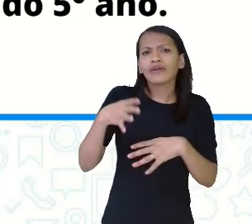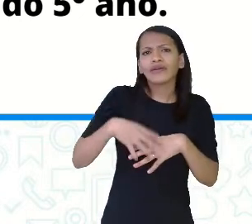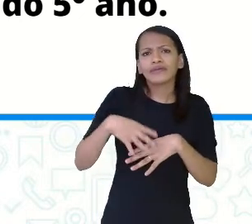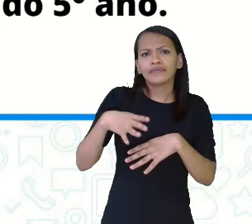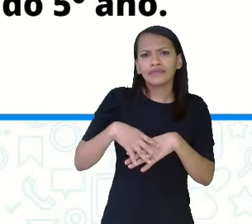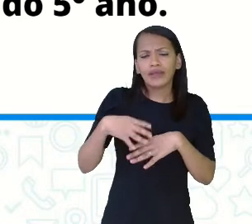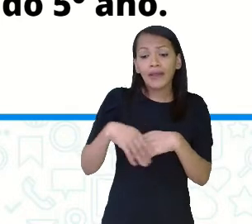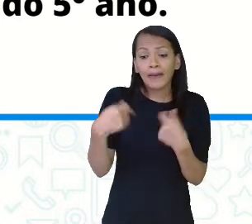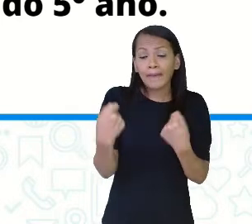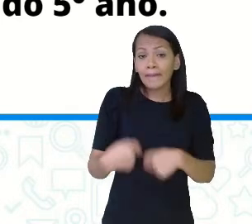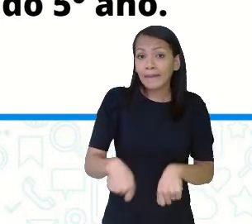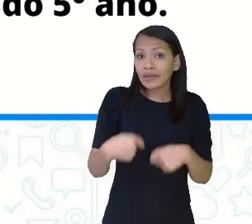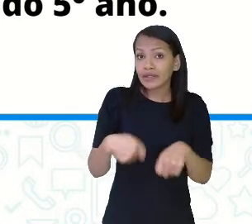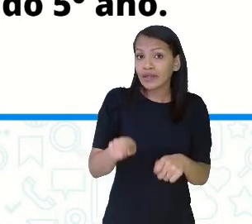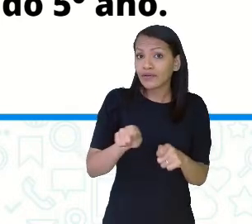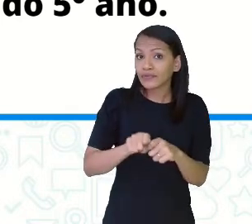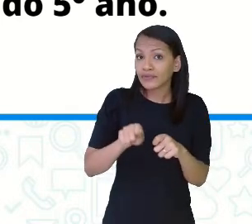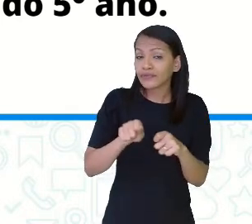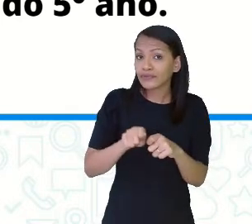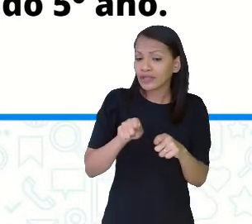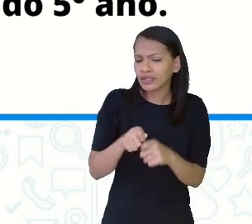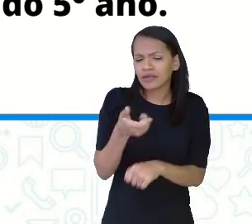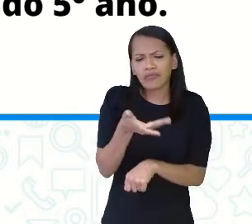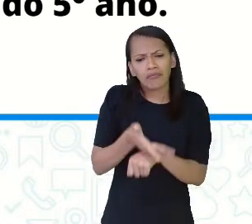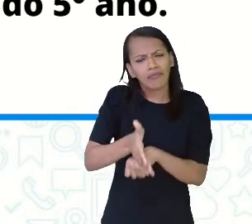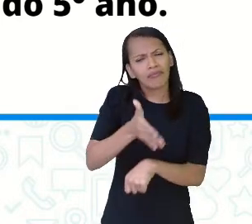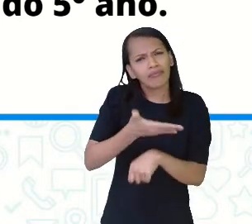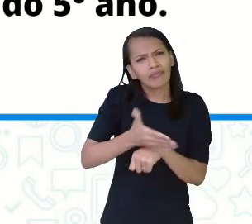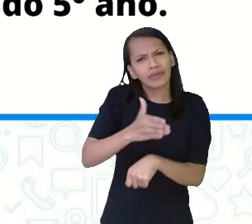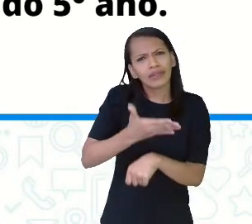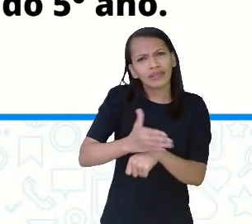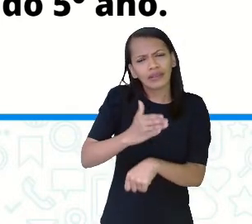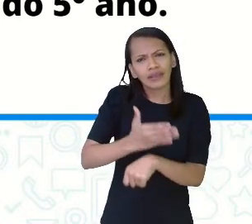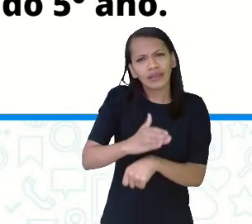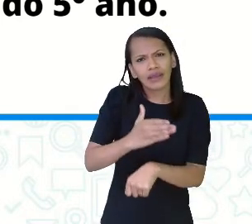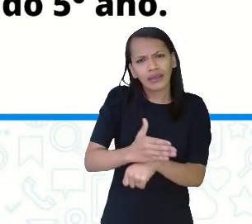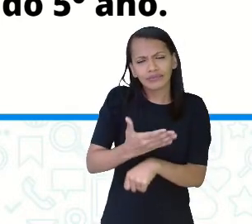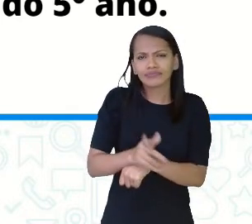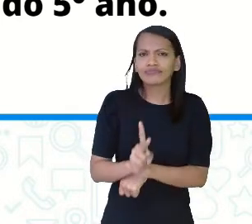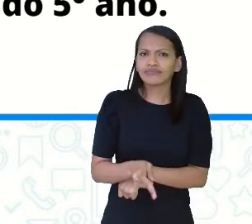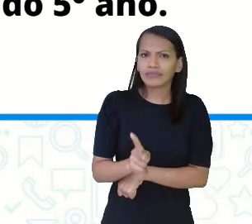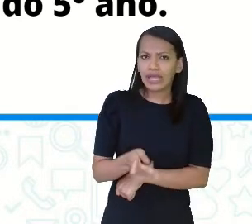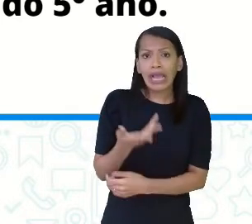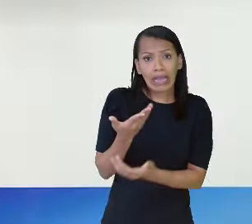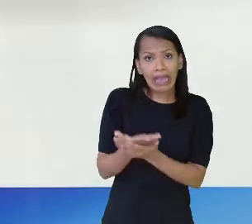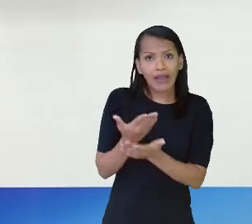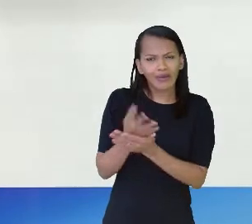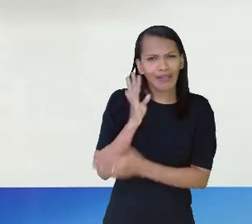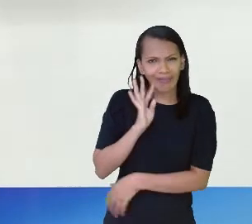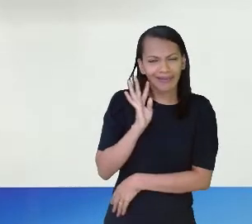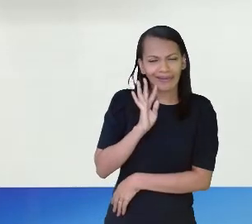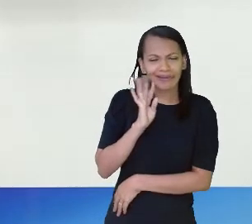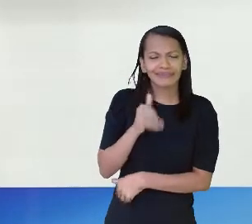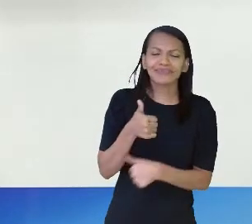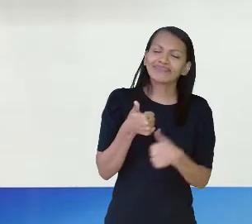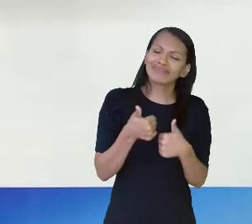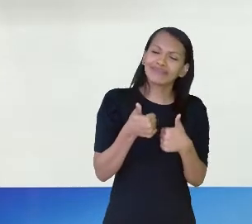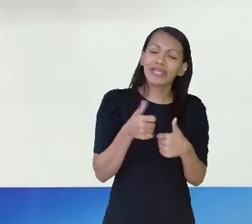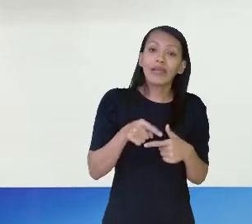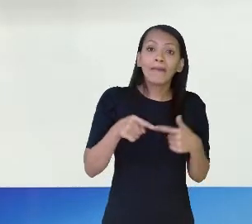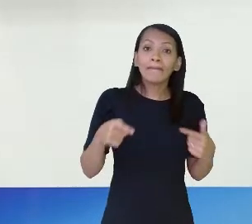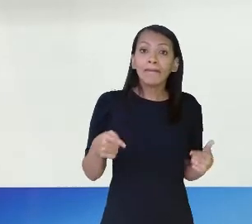ser feitas com frequência. Essa aula tá legal? Tá legal. Mas quando